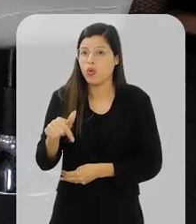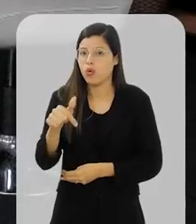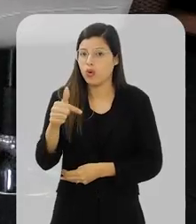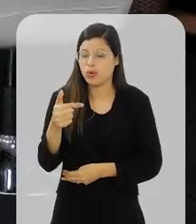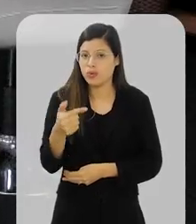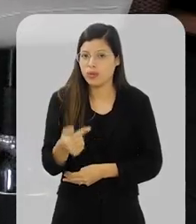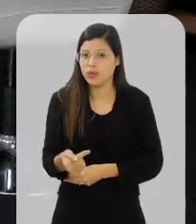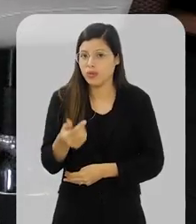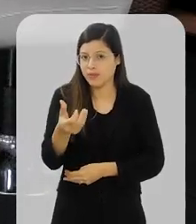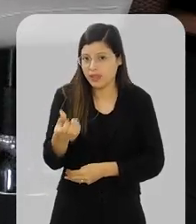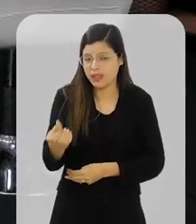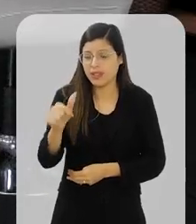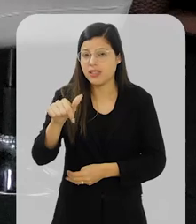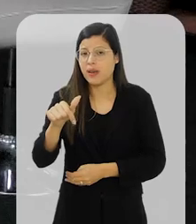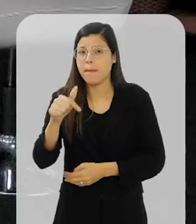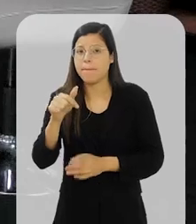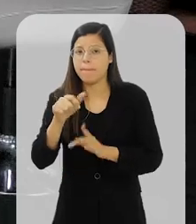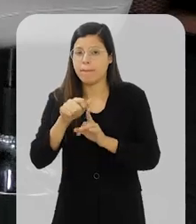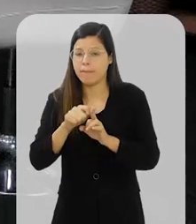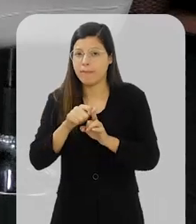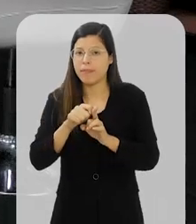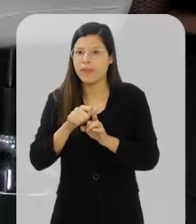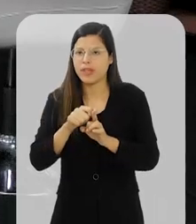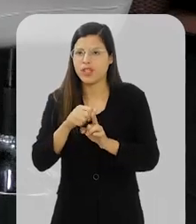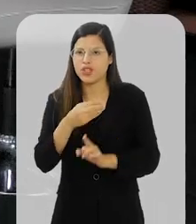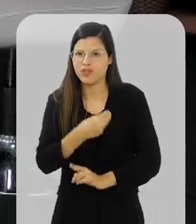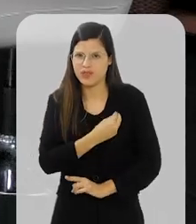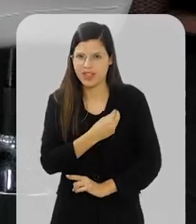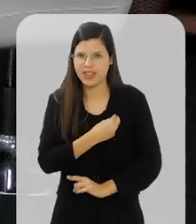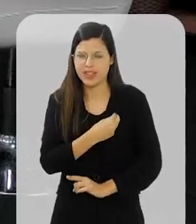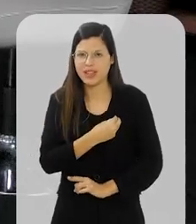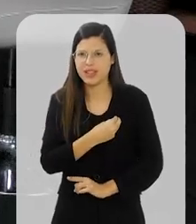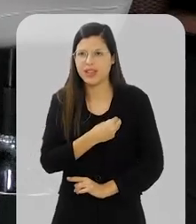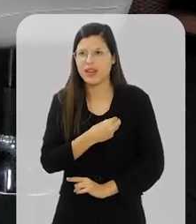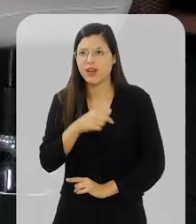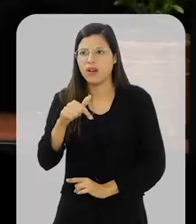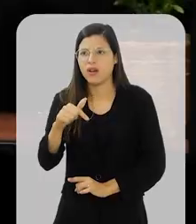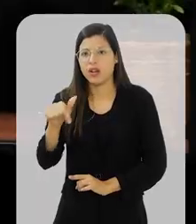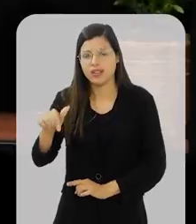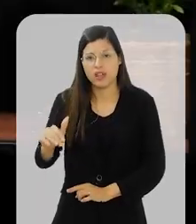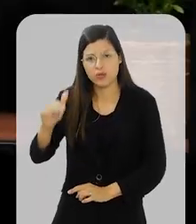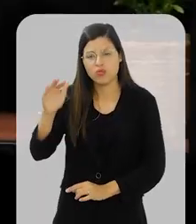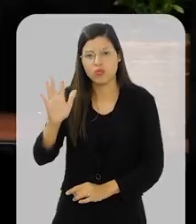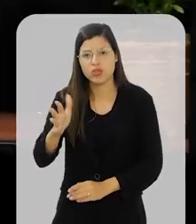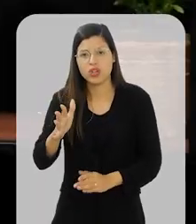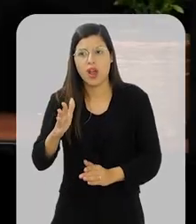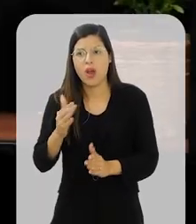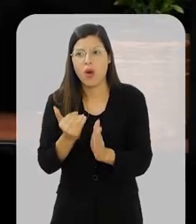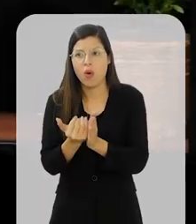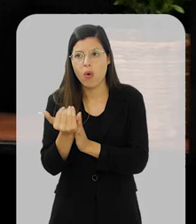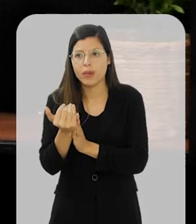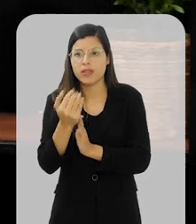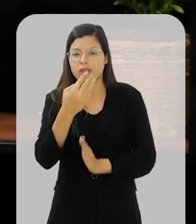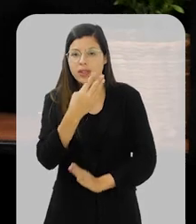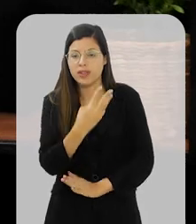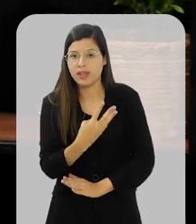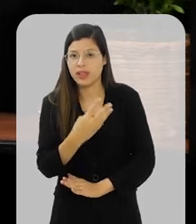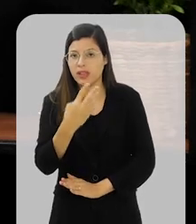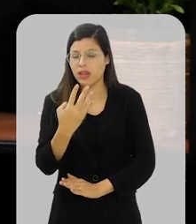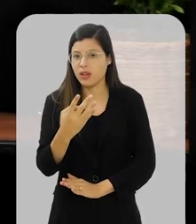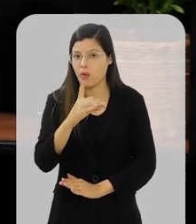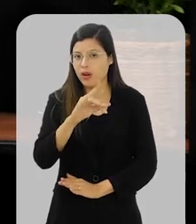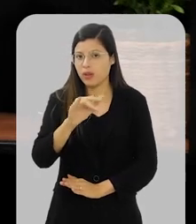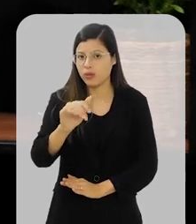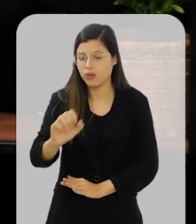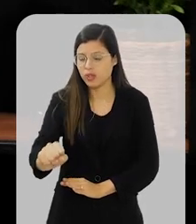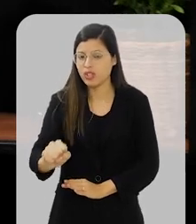né? Então, quando eles estavam adultos já, nós começamos a administrar o extrato e administramos por 34 dias